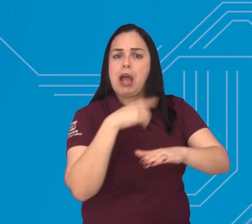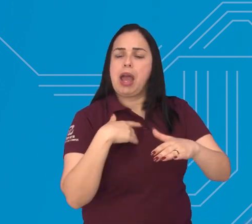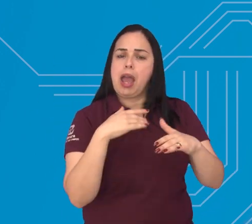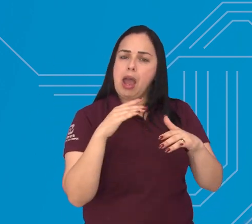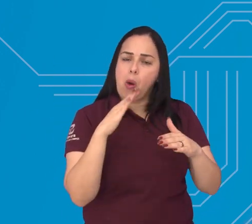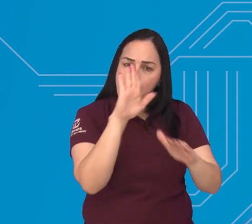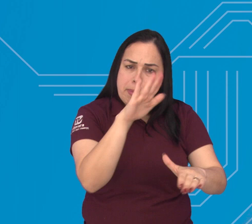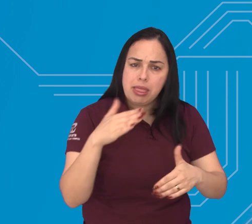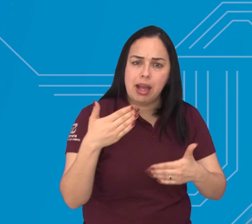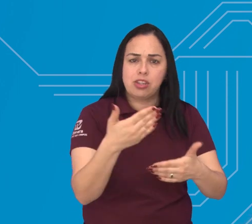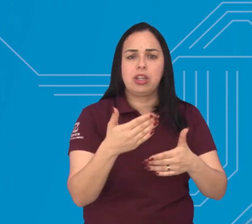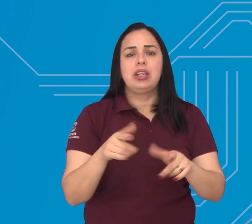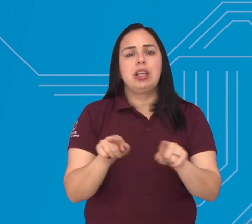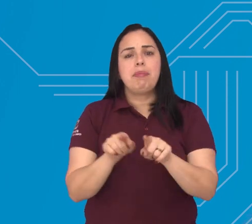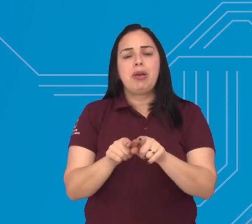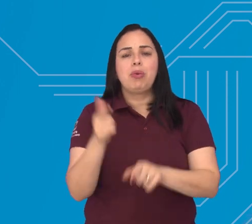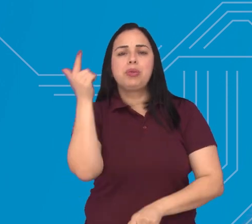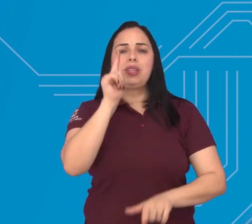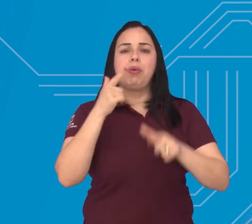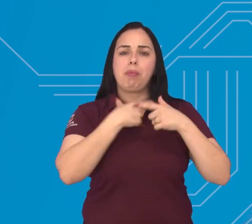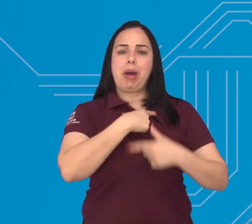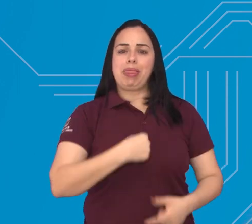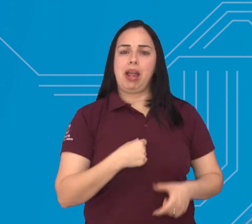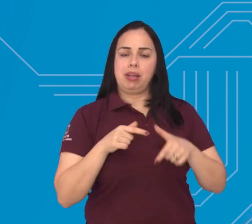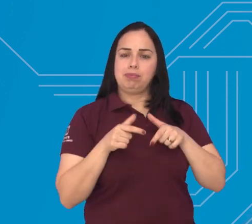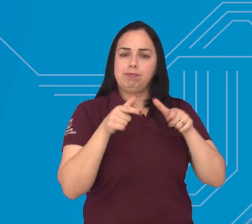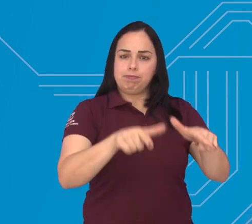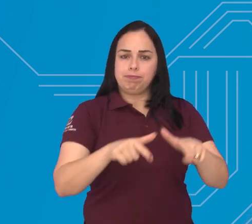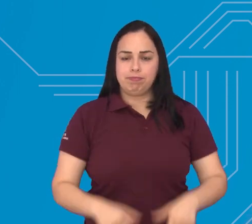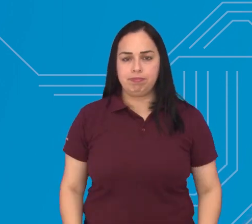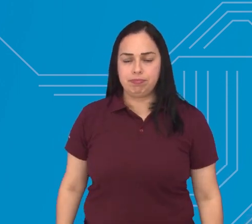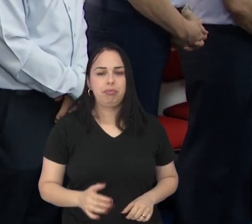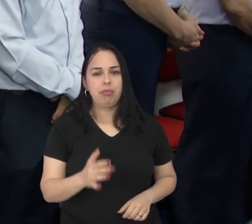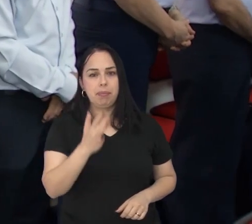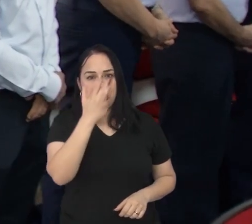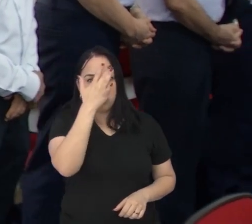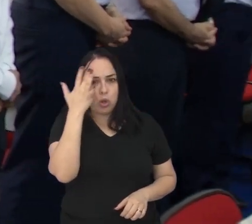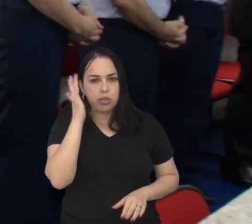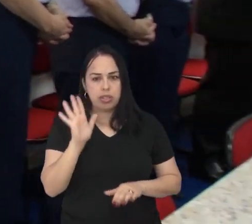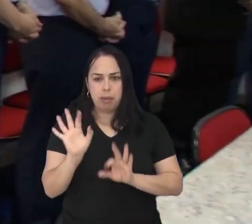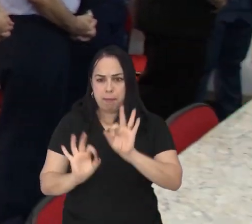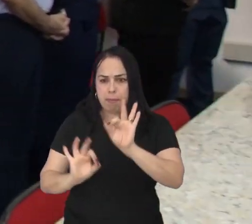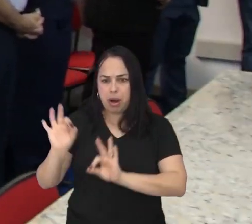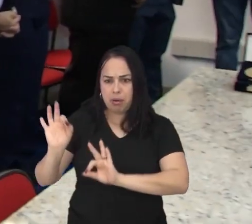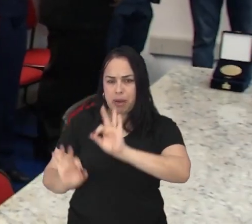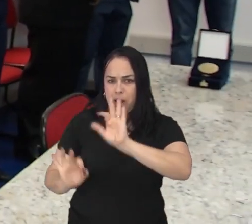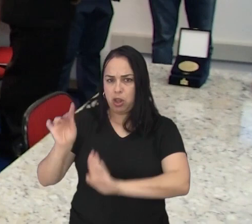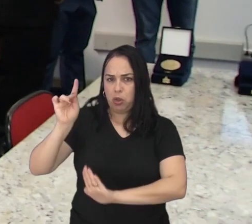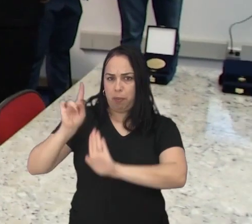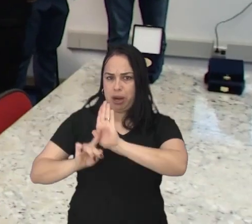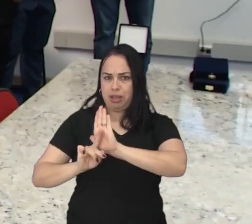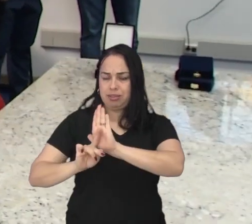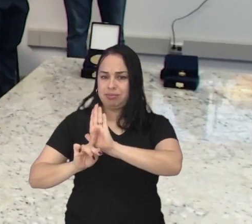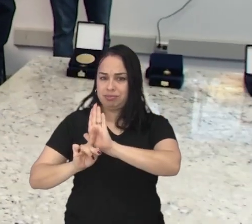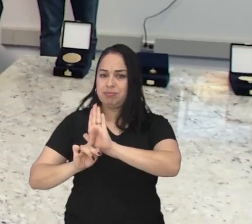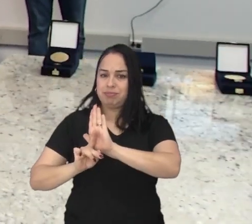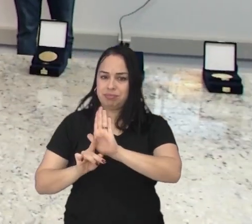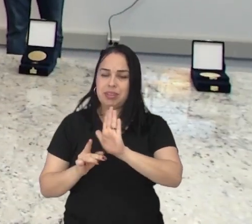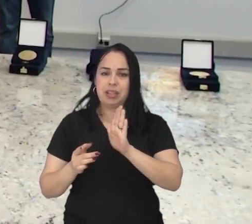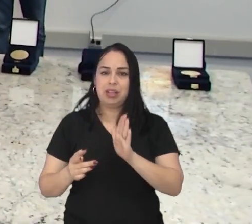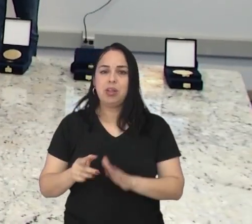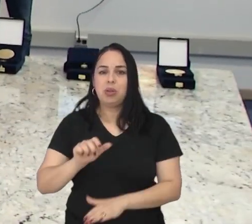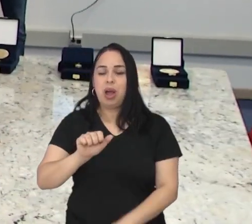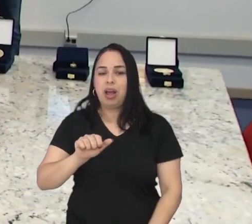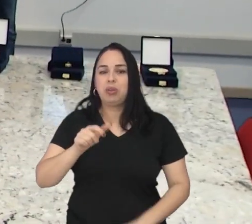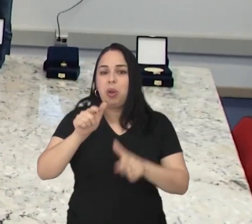grupo responsável pela obra recebeu a medalha Heróis de Alcântara. Pessoas envolvidas no projeto do Monumento